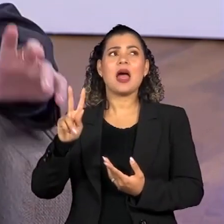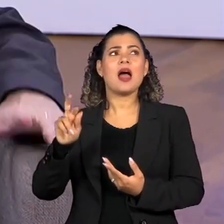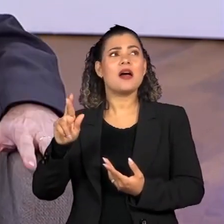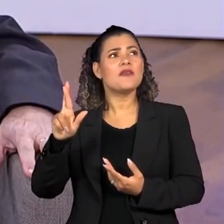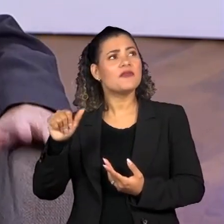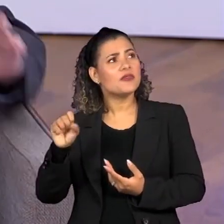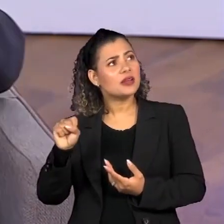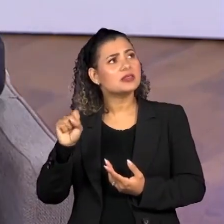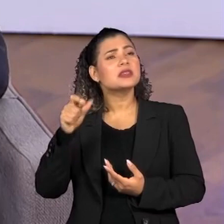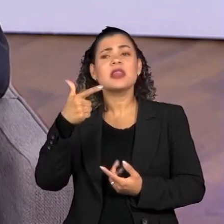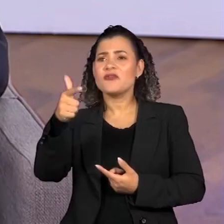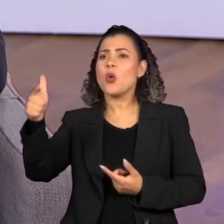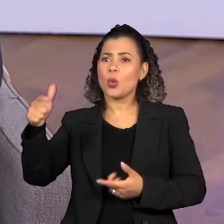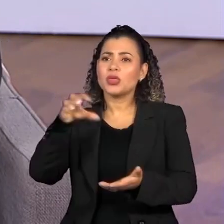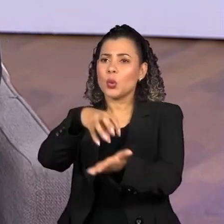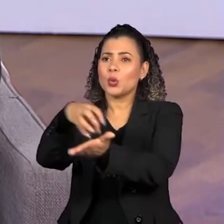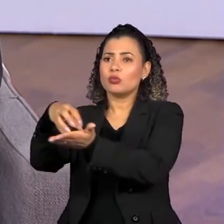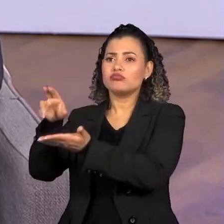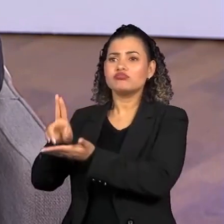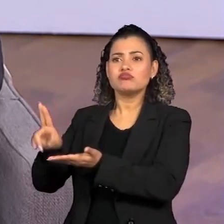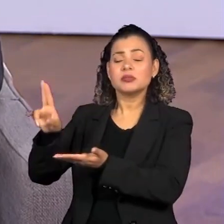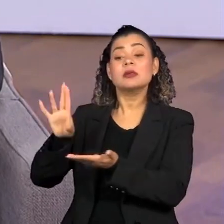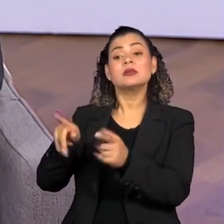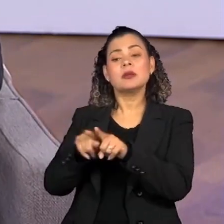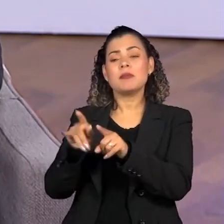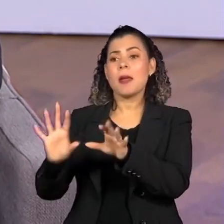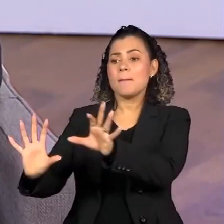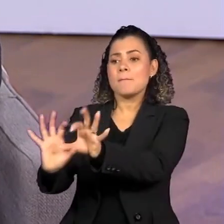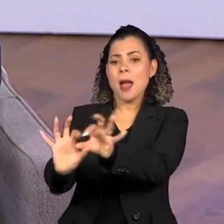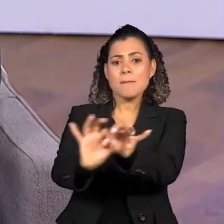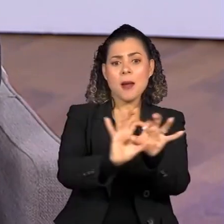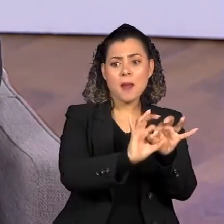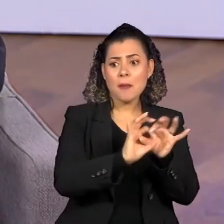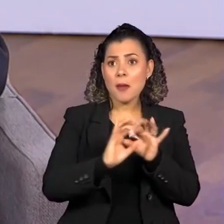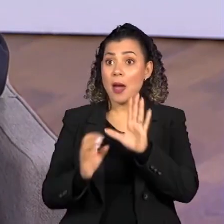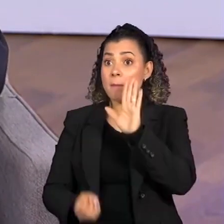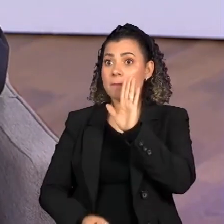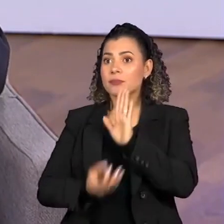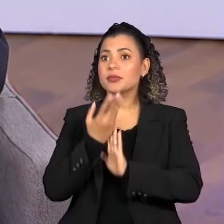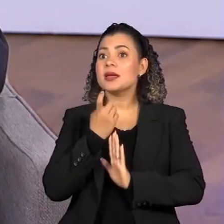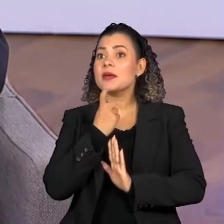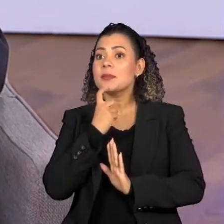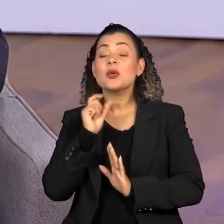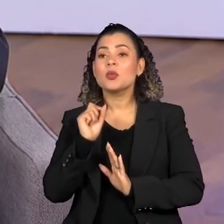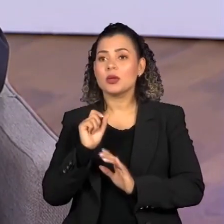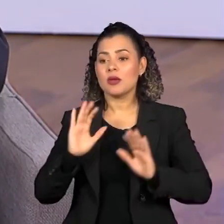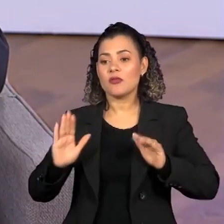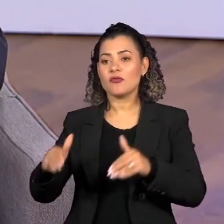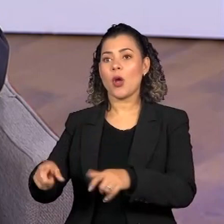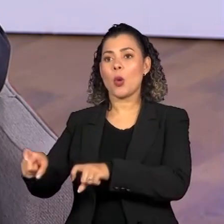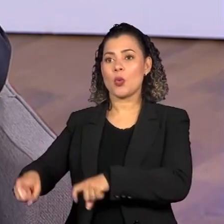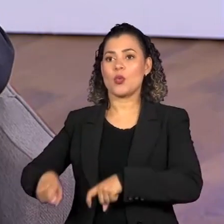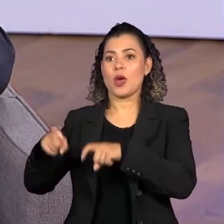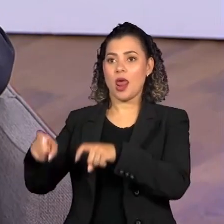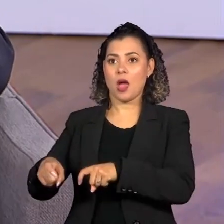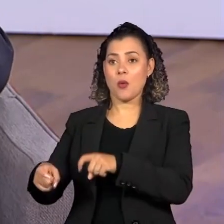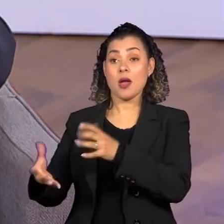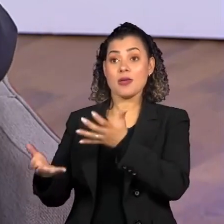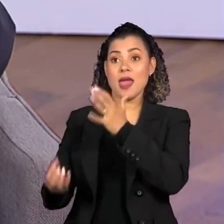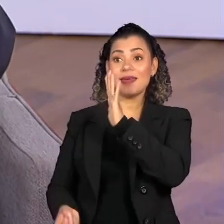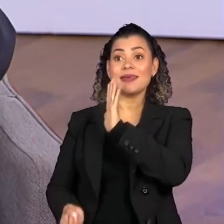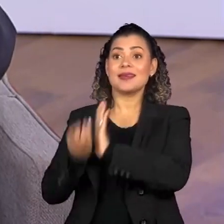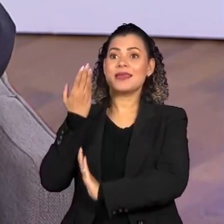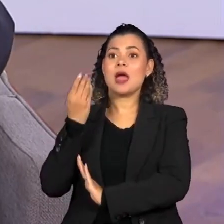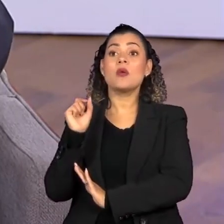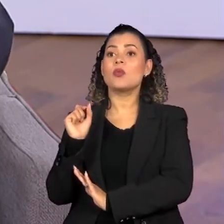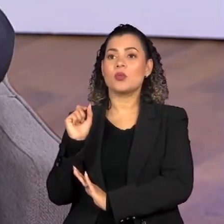mais mais outros componentes um projeto para conectividade Rural que Visa criar